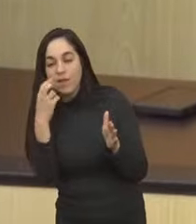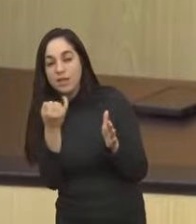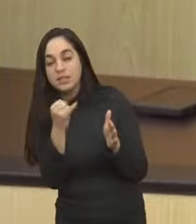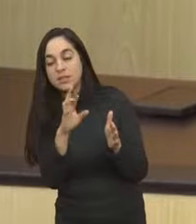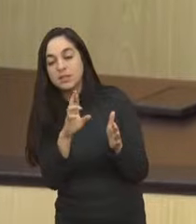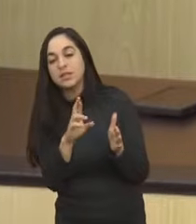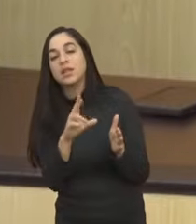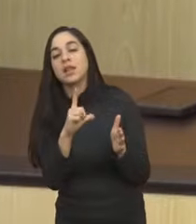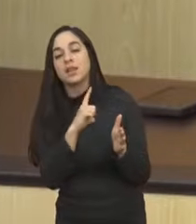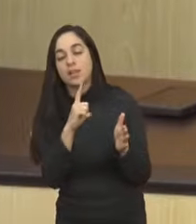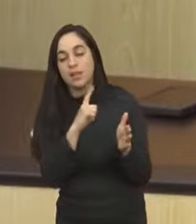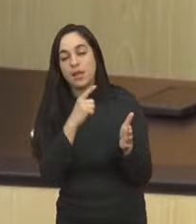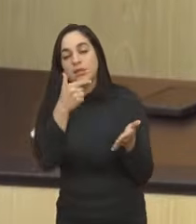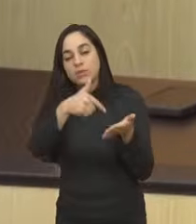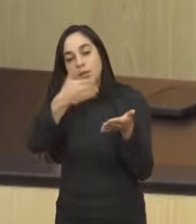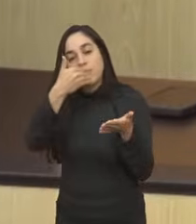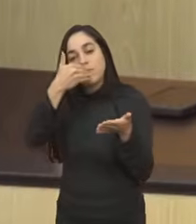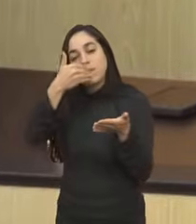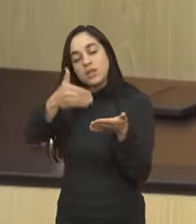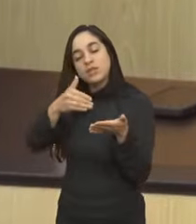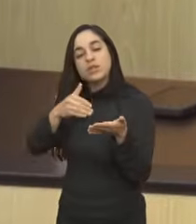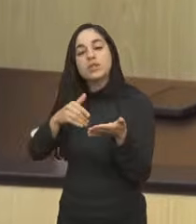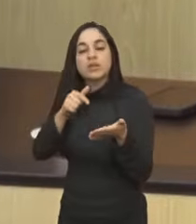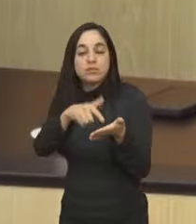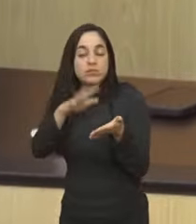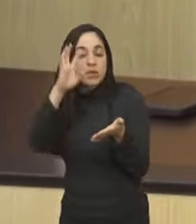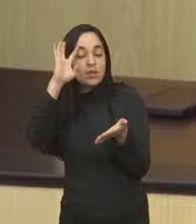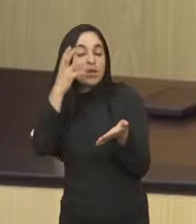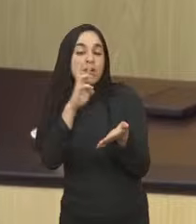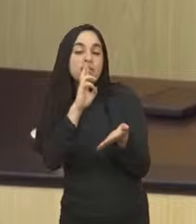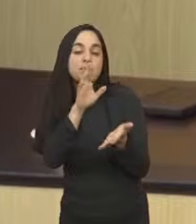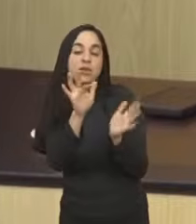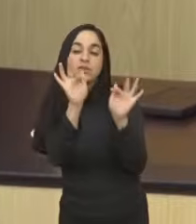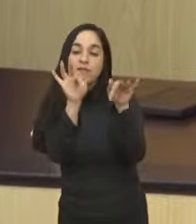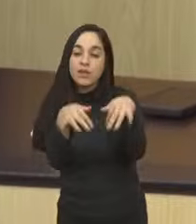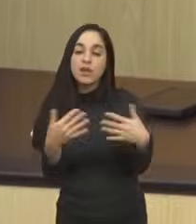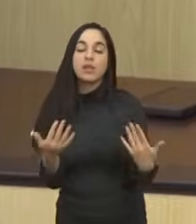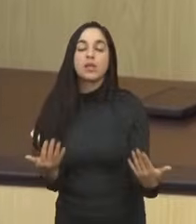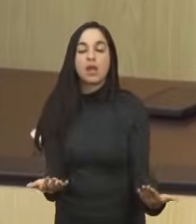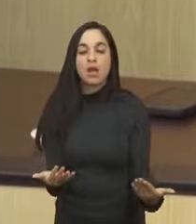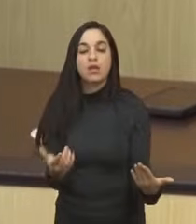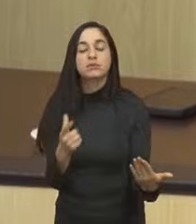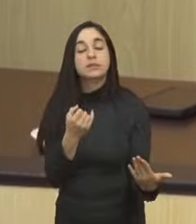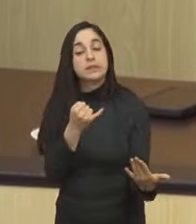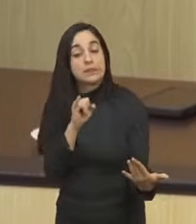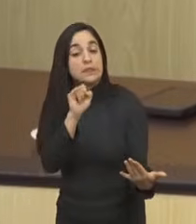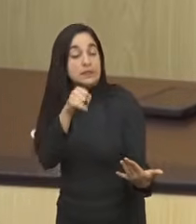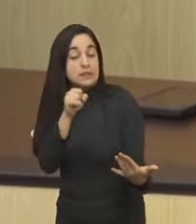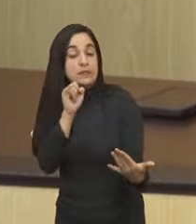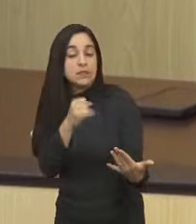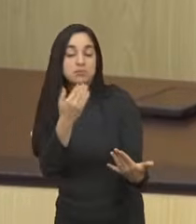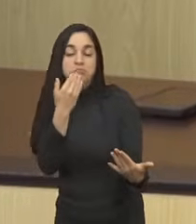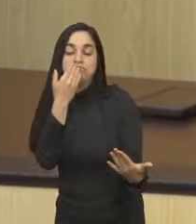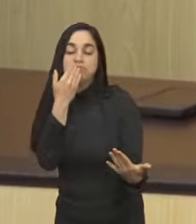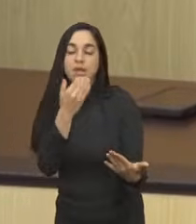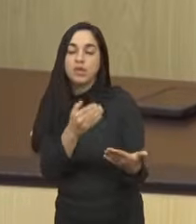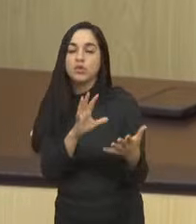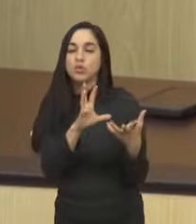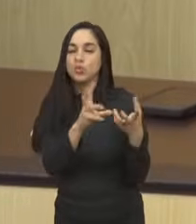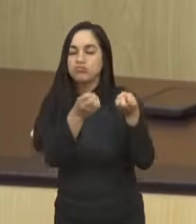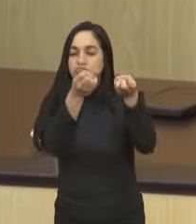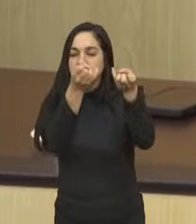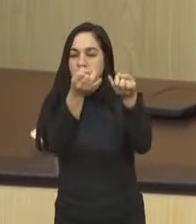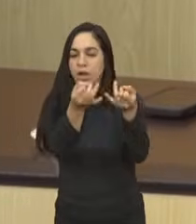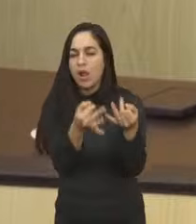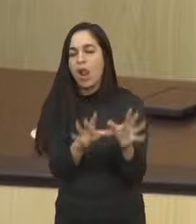o fluxo dos ofícios desde o recebimento até a resposta final? Se sim, solicita-se o envio de um relatório